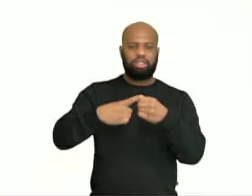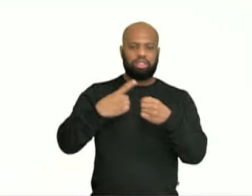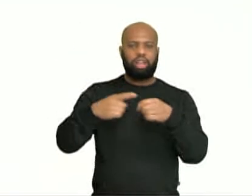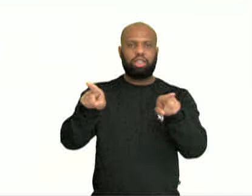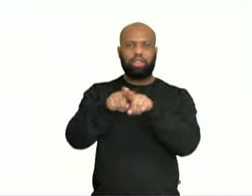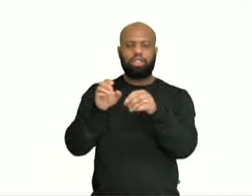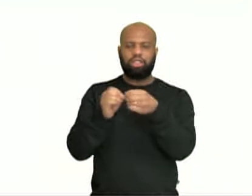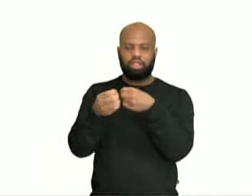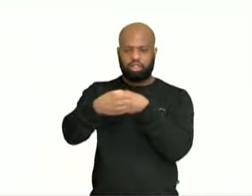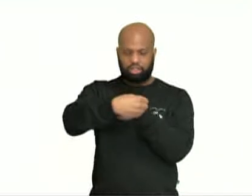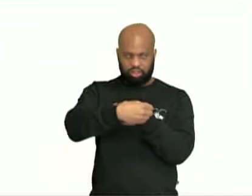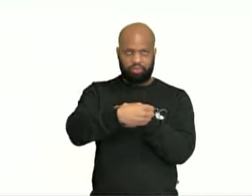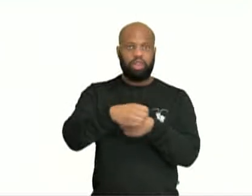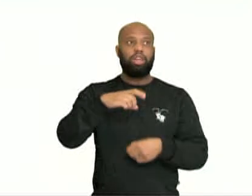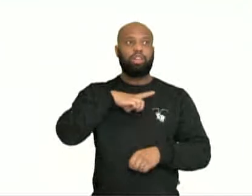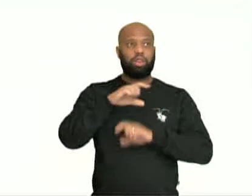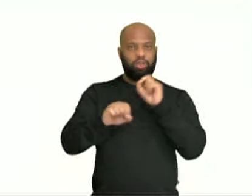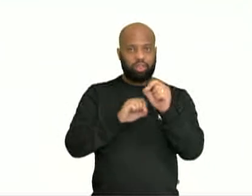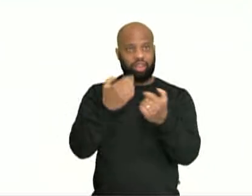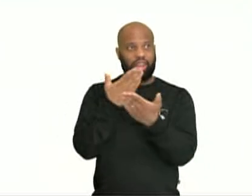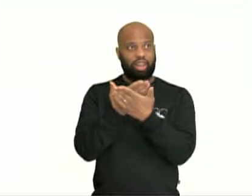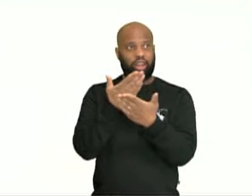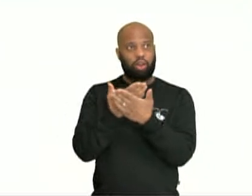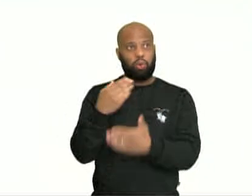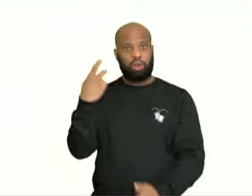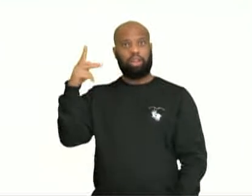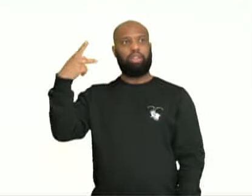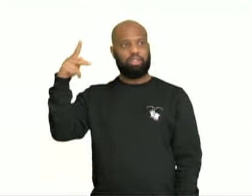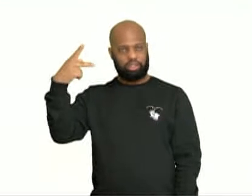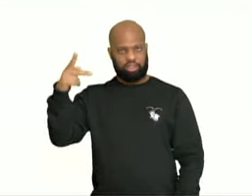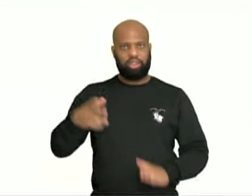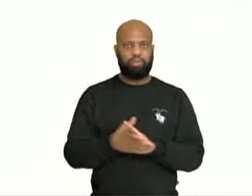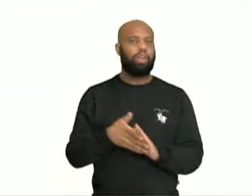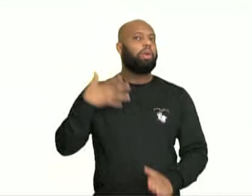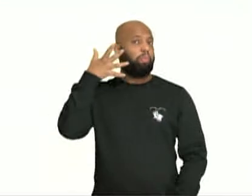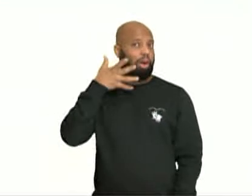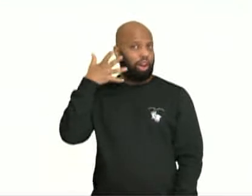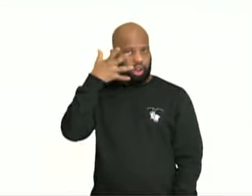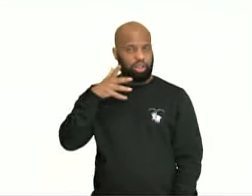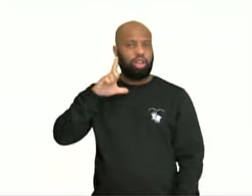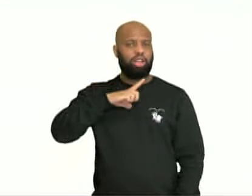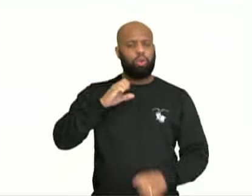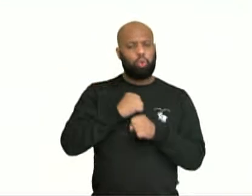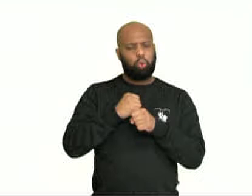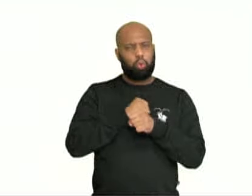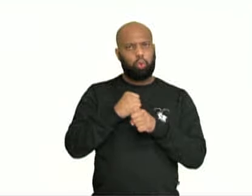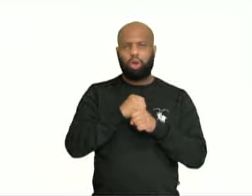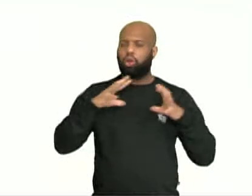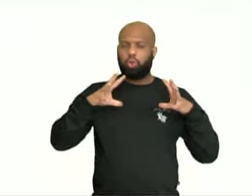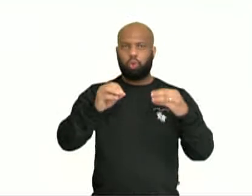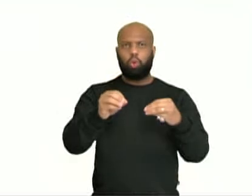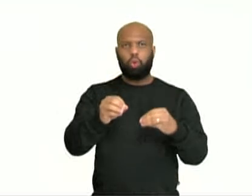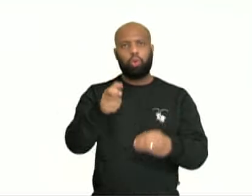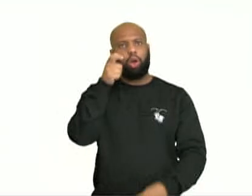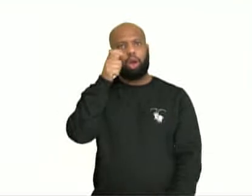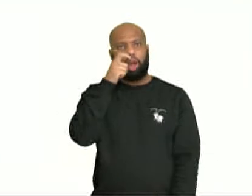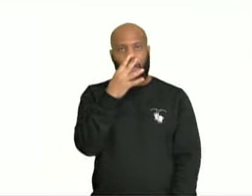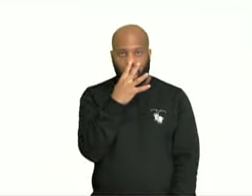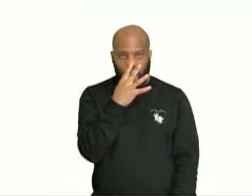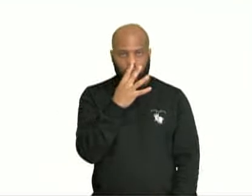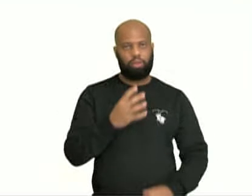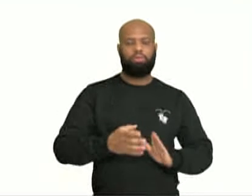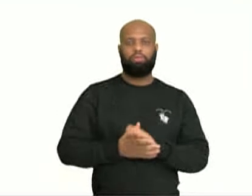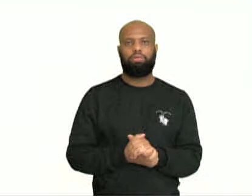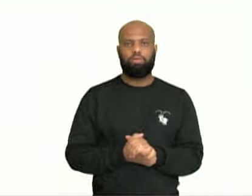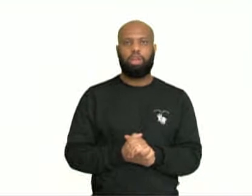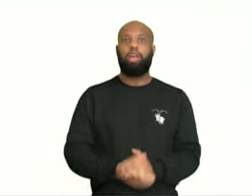sertão, suas célebres aulas-espetáculo, palestras que há anos fascinam os brasileiros.